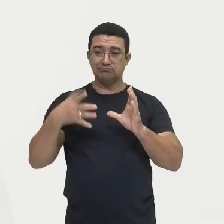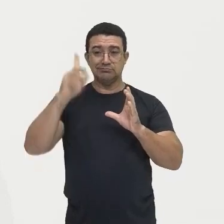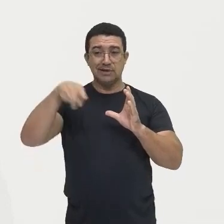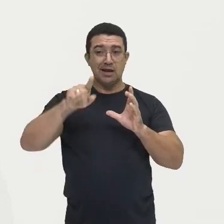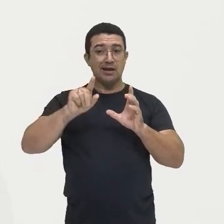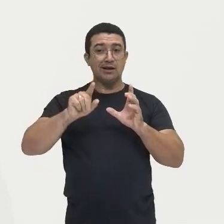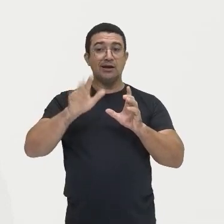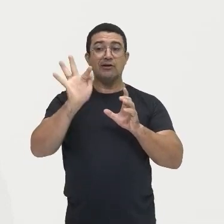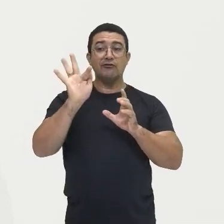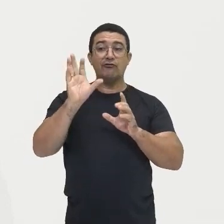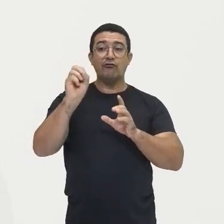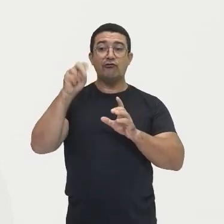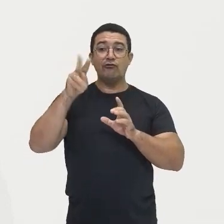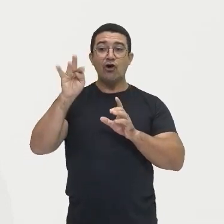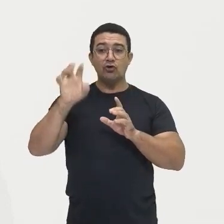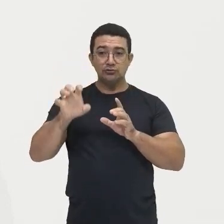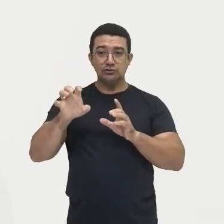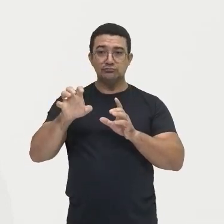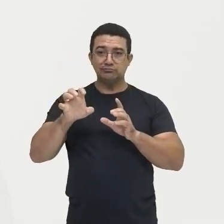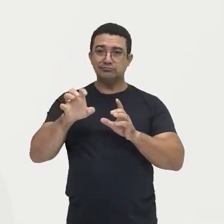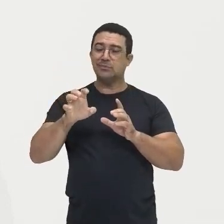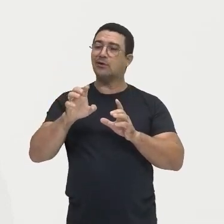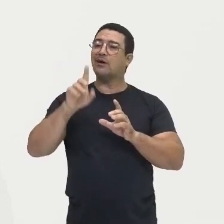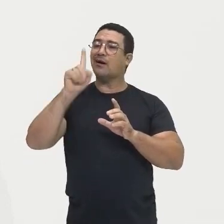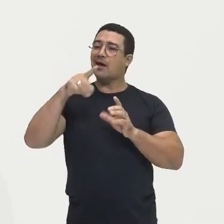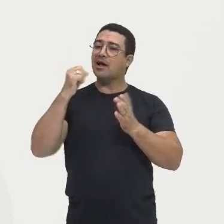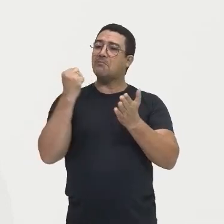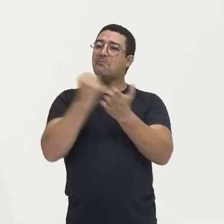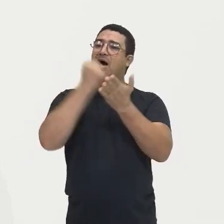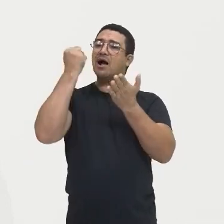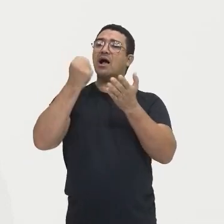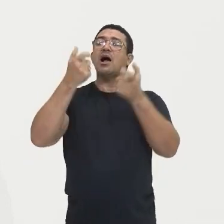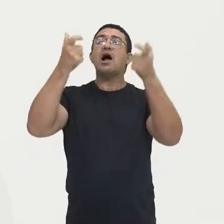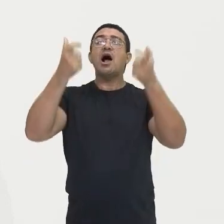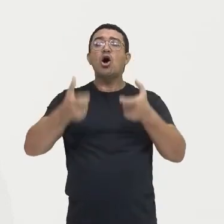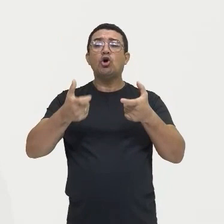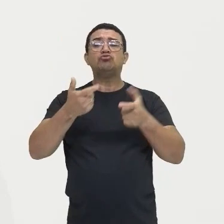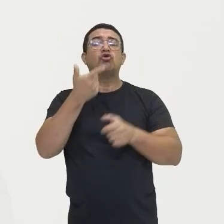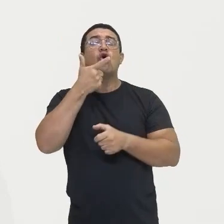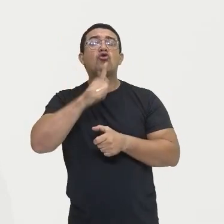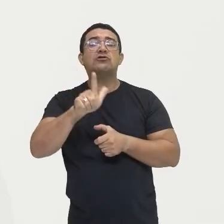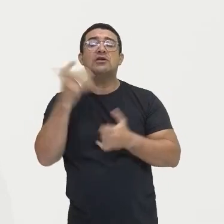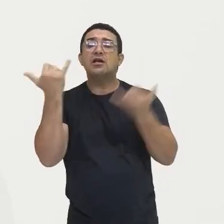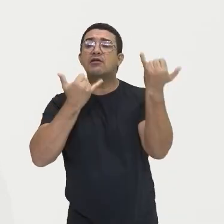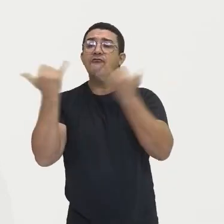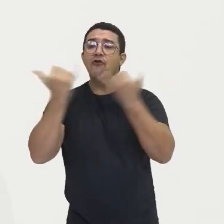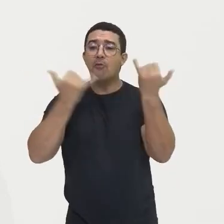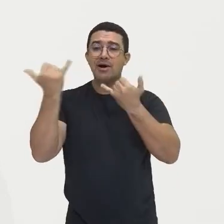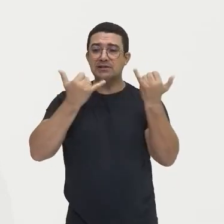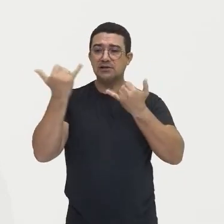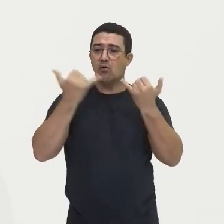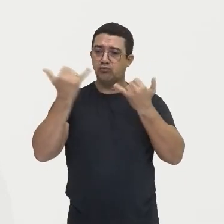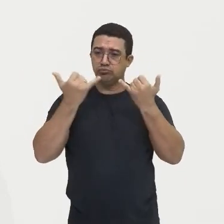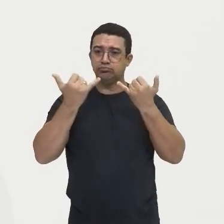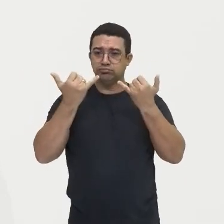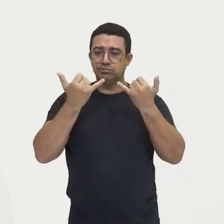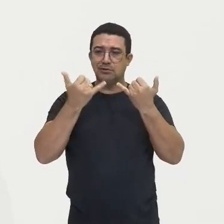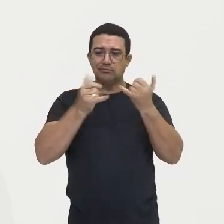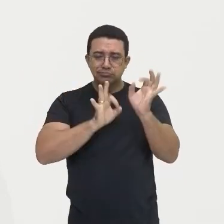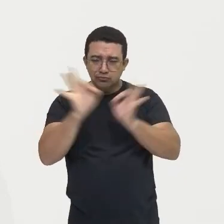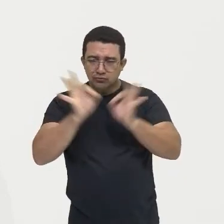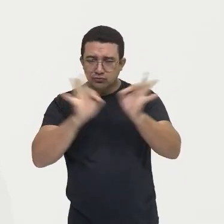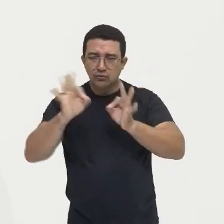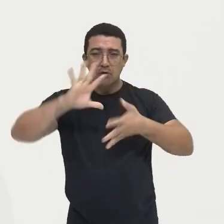também é importante. E a fonte, ela marca de onde eu retirei a informação para elaborar aquele